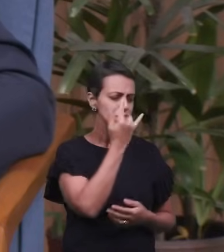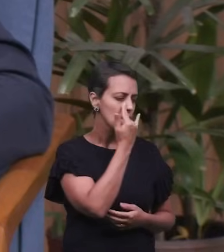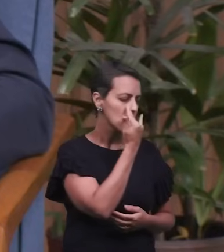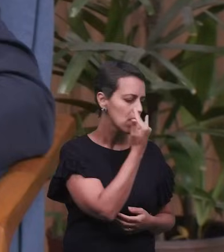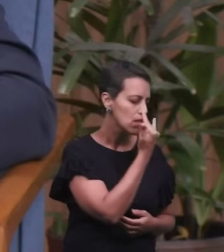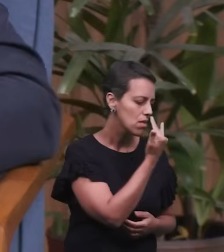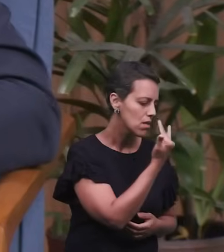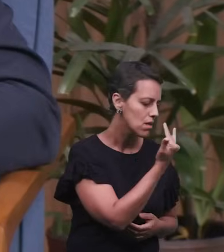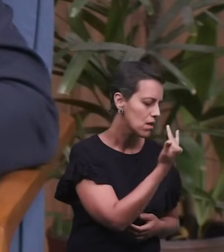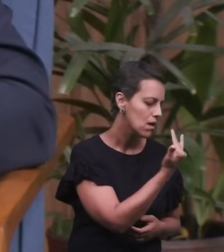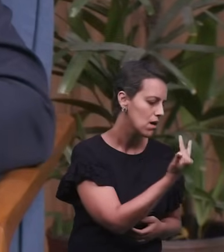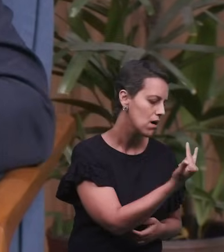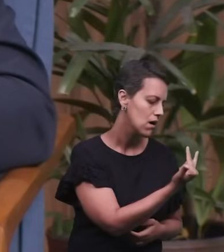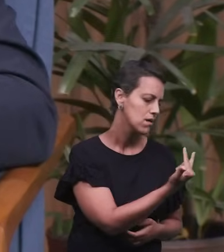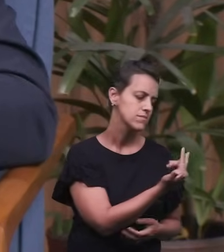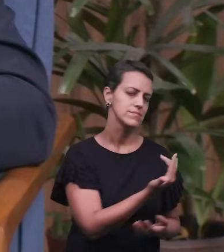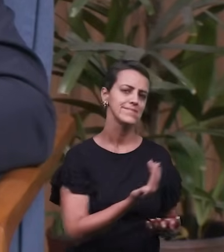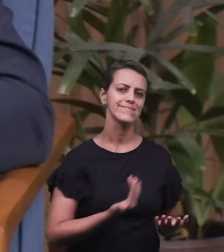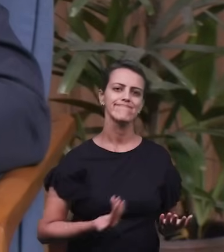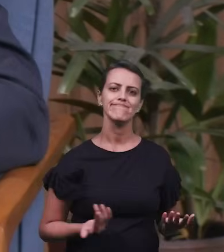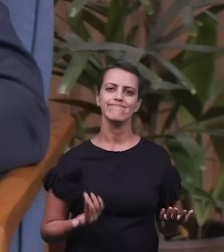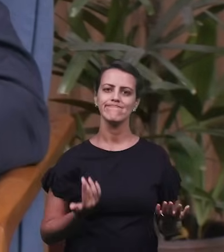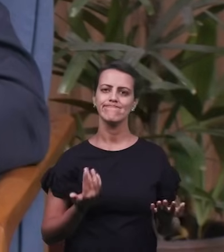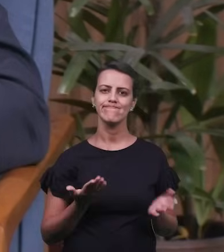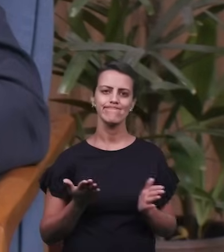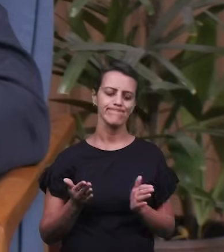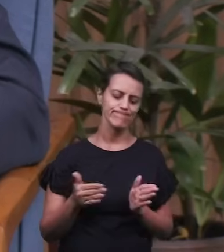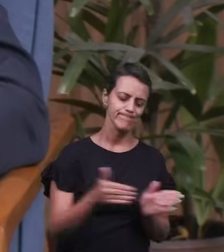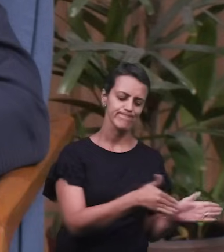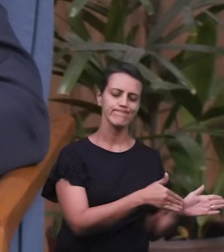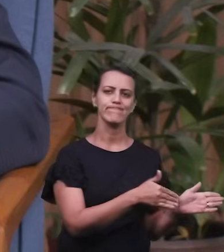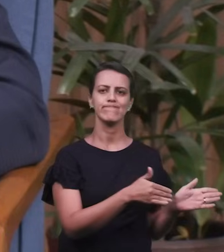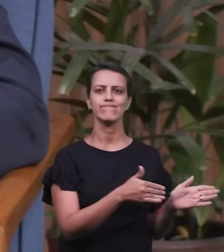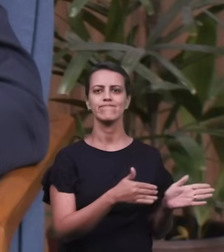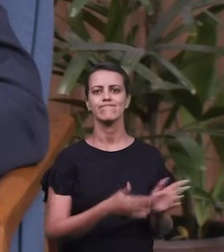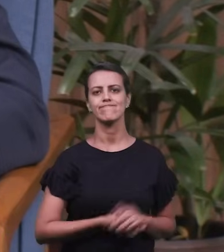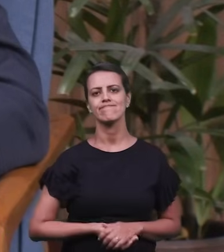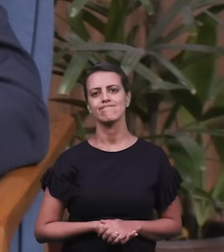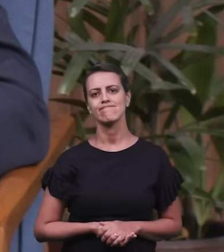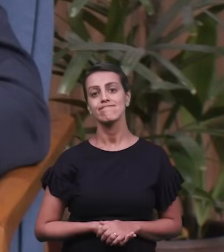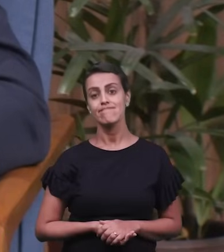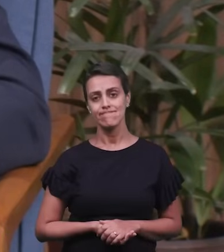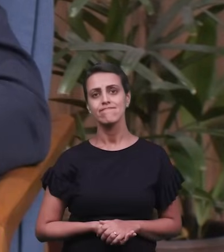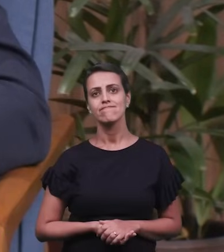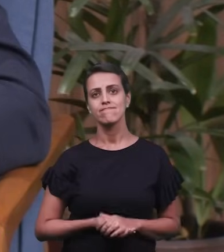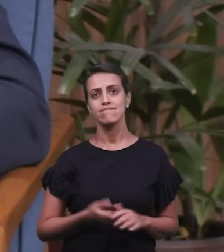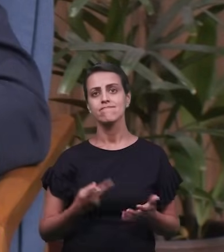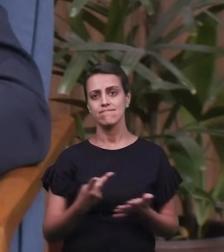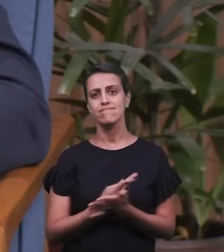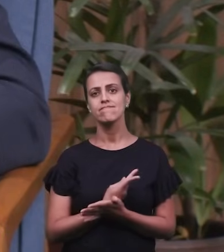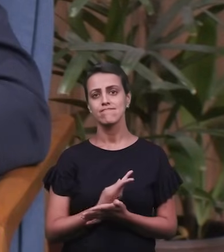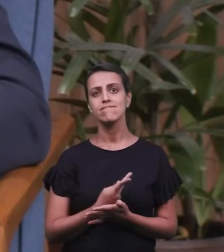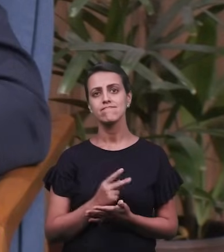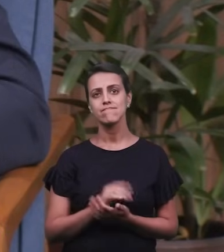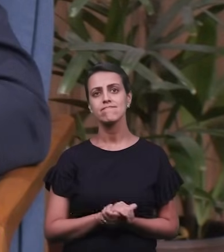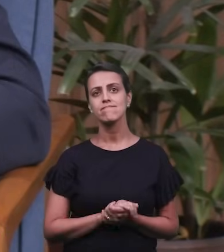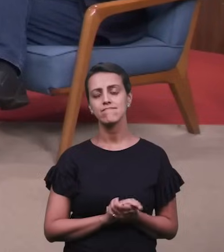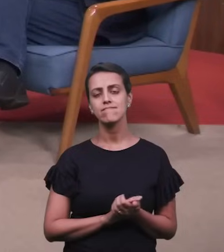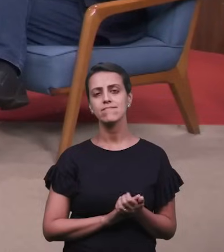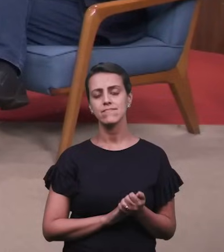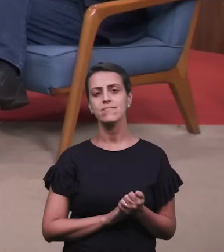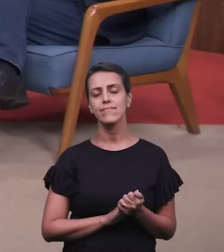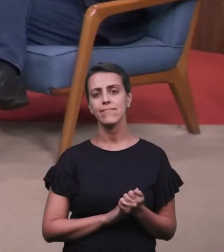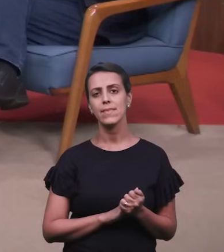ouvidos. Muitos. Você precisa de Deus? É. E isso vem para nós, ou diante do crente, de muitas